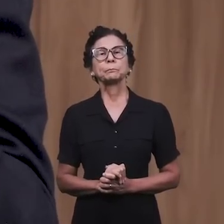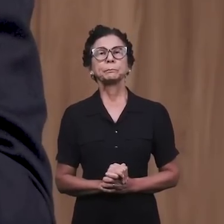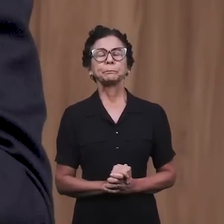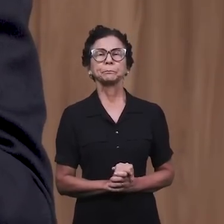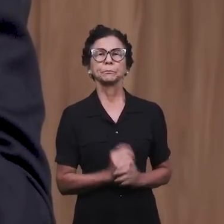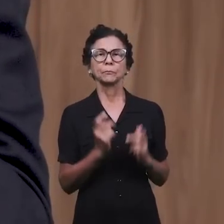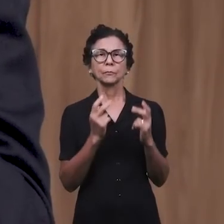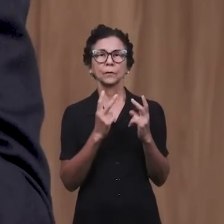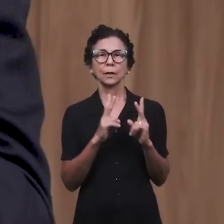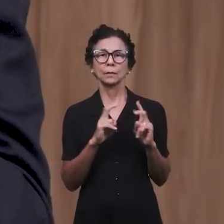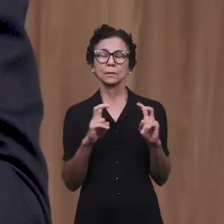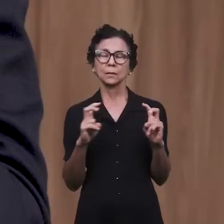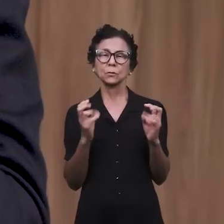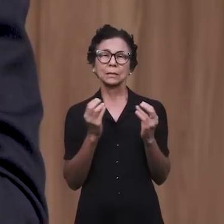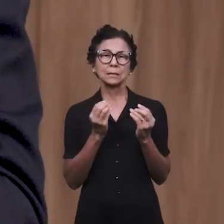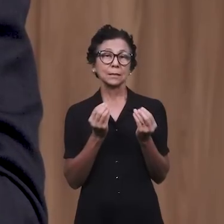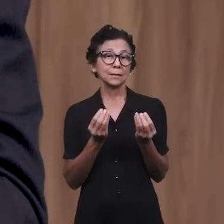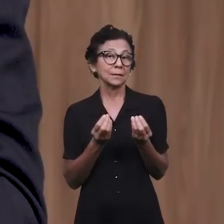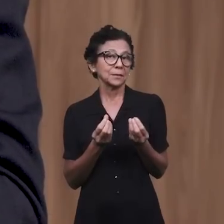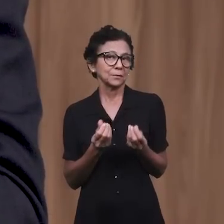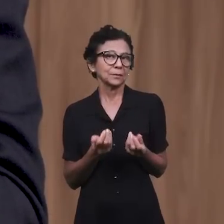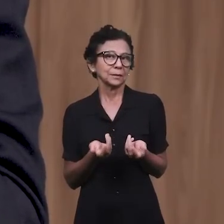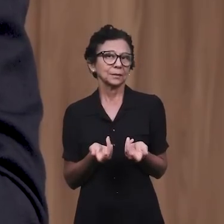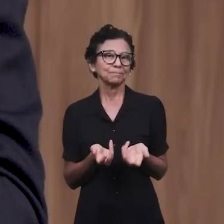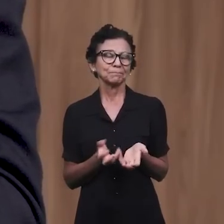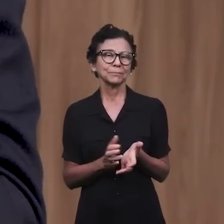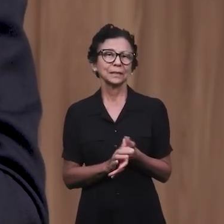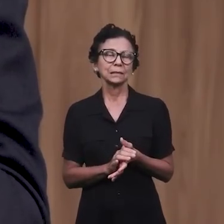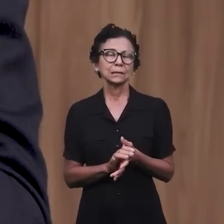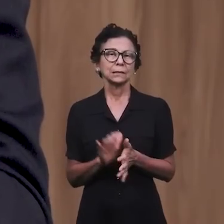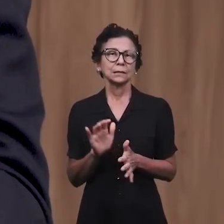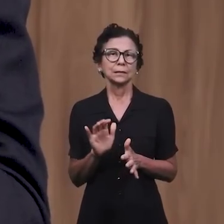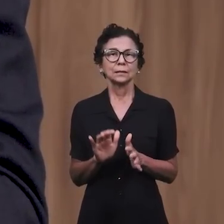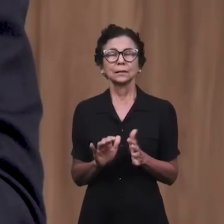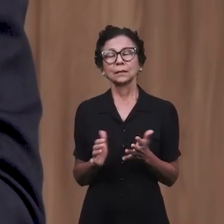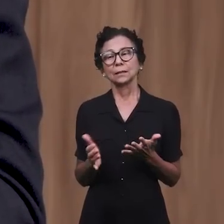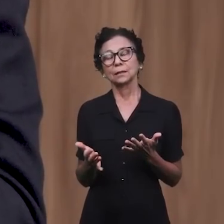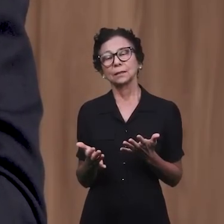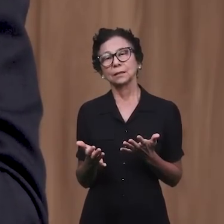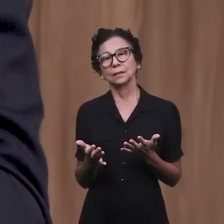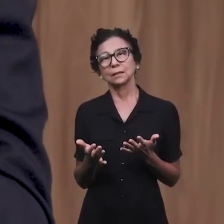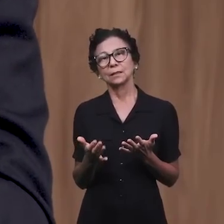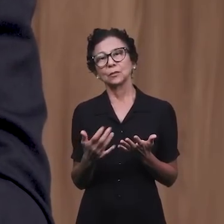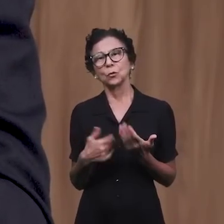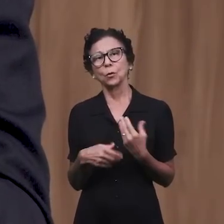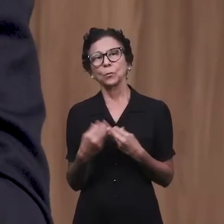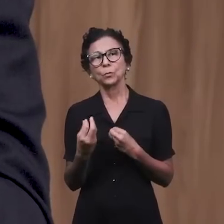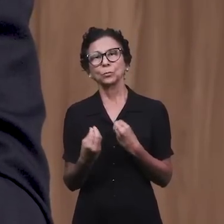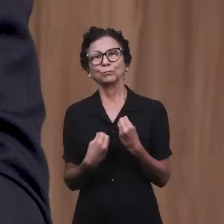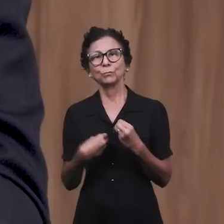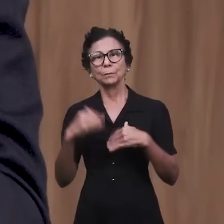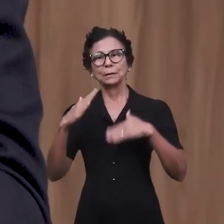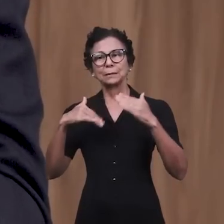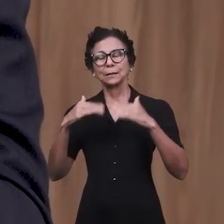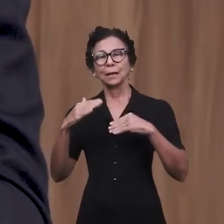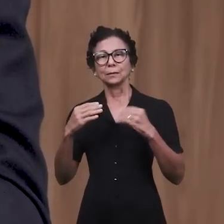assuntos delicados que às vezes vêm da igreja, como o pastor lida com esses